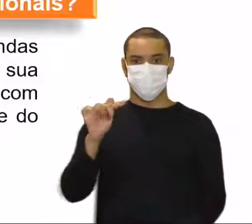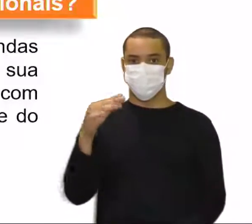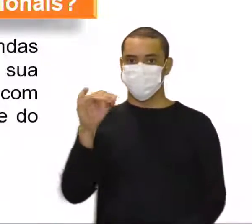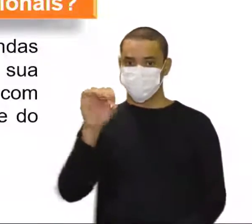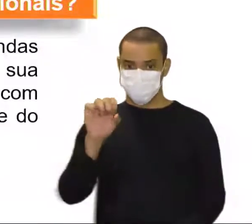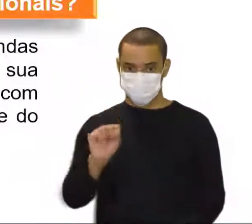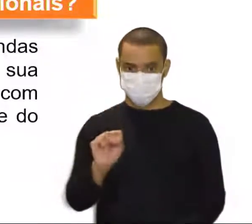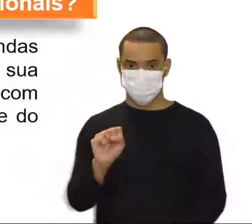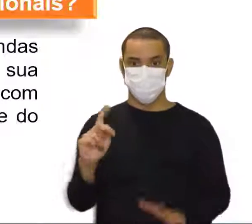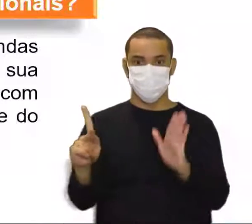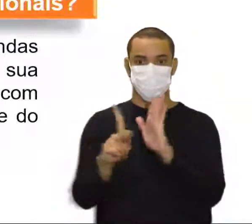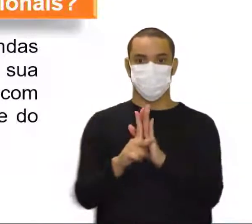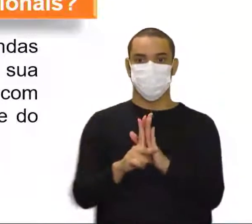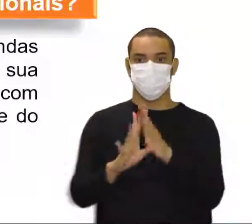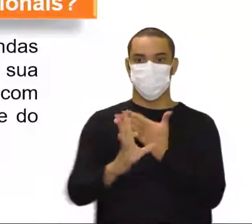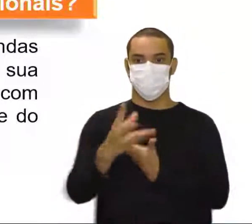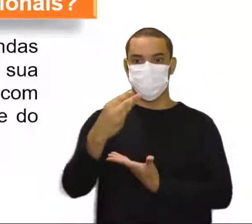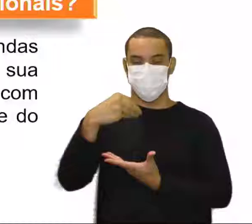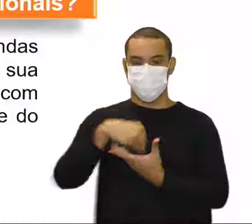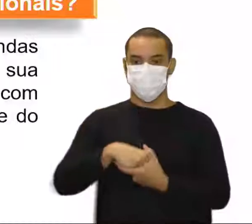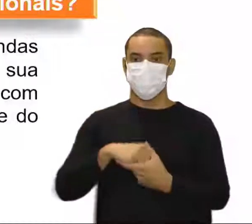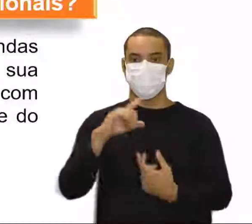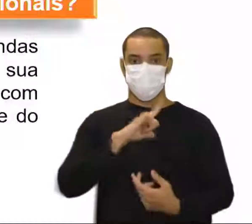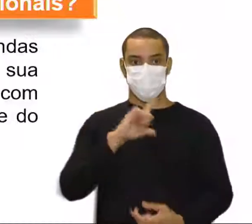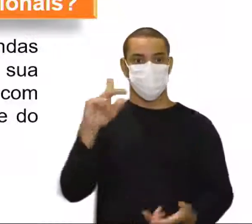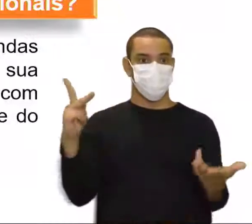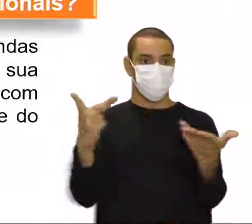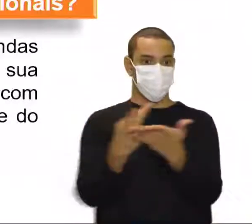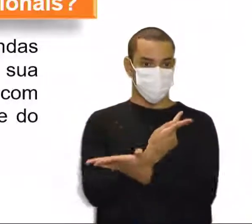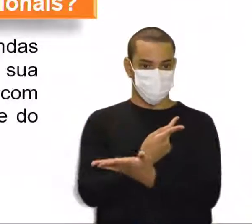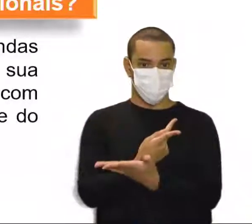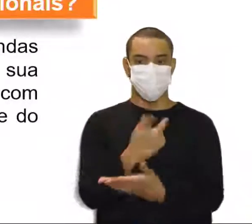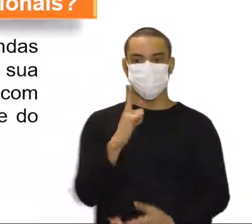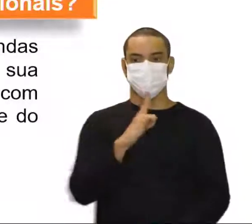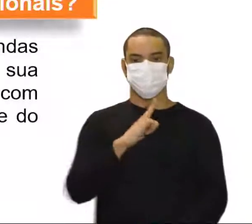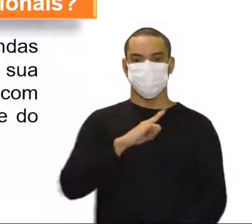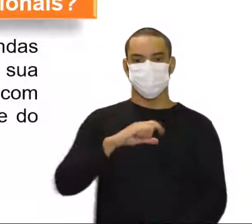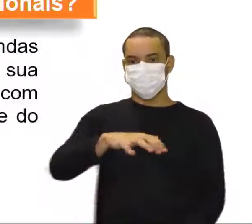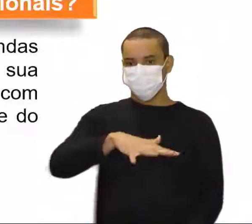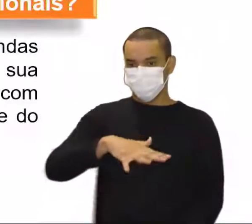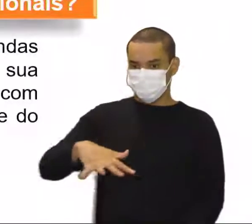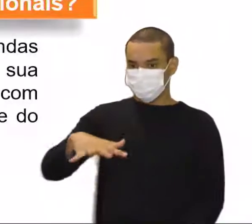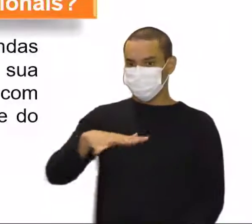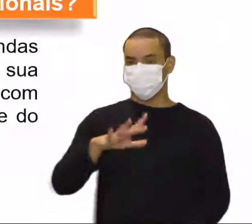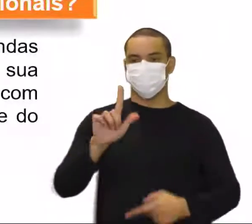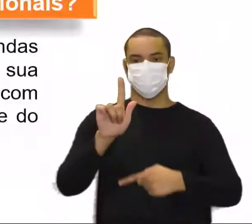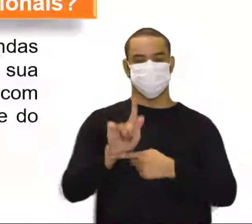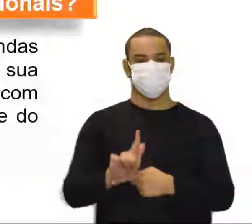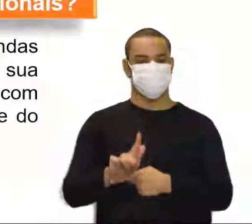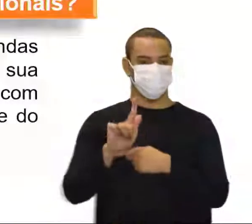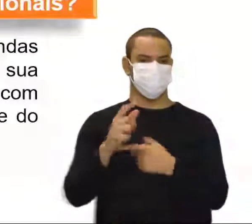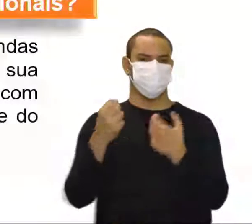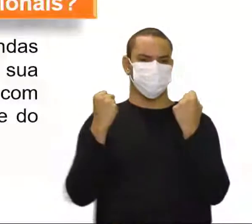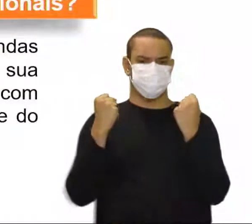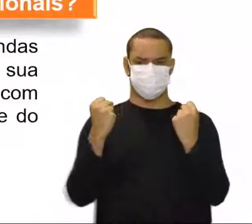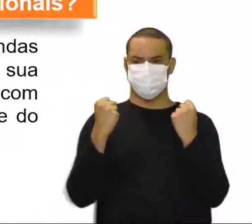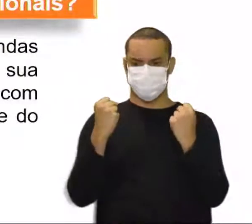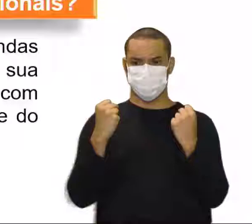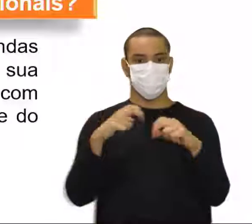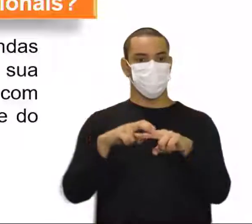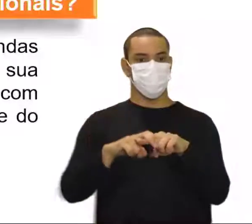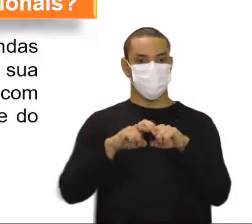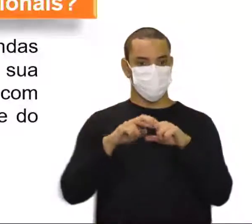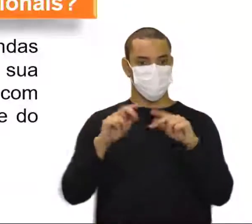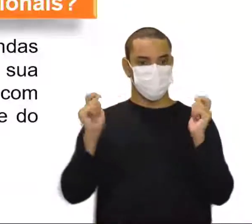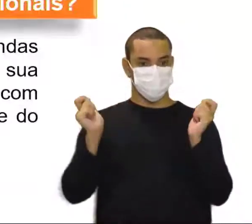por exemplo, que são fenômenos aqui que tem um campo gravitacional muito intenso, né? Então dá